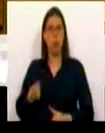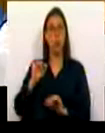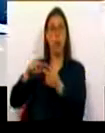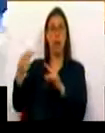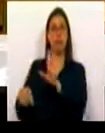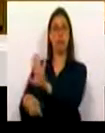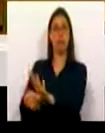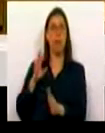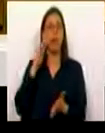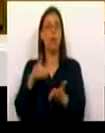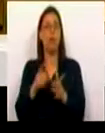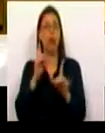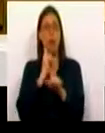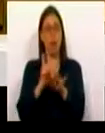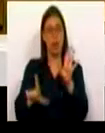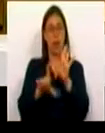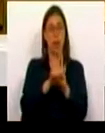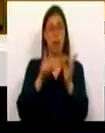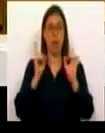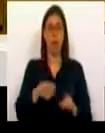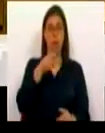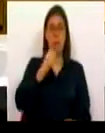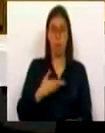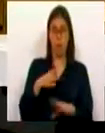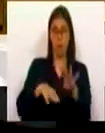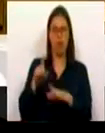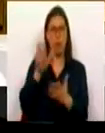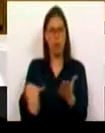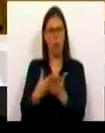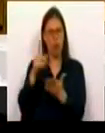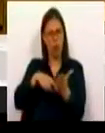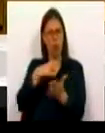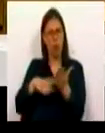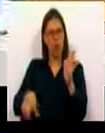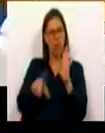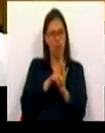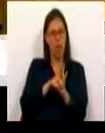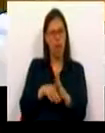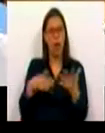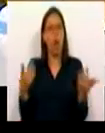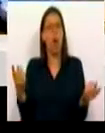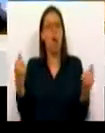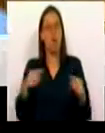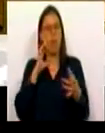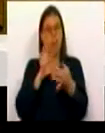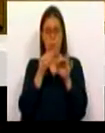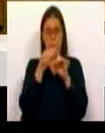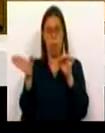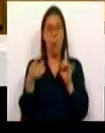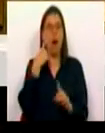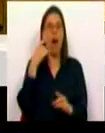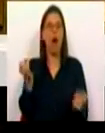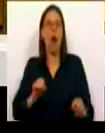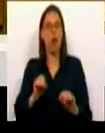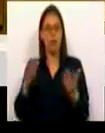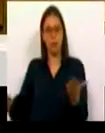ao município. Resulta, aliás, de legislação implementada pelo PSD. Vão propor a revogação dessa legislação ou é simplesmente uma incoerência de que não deram